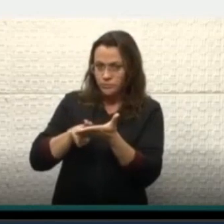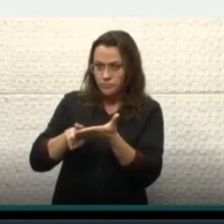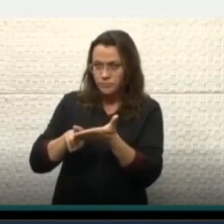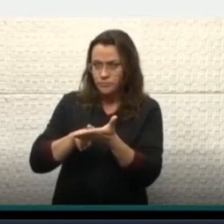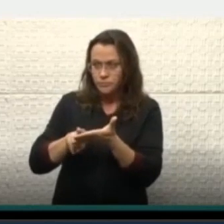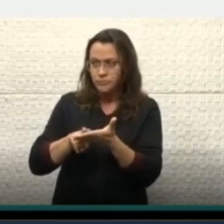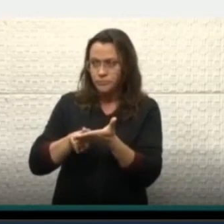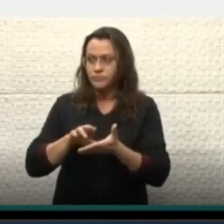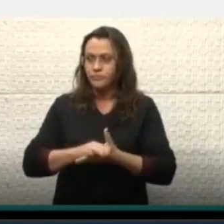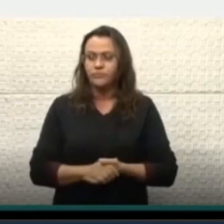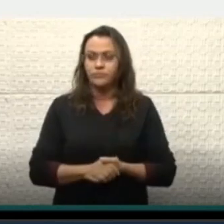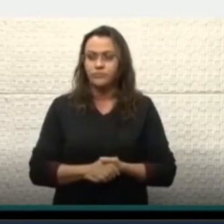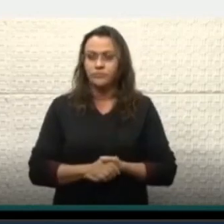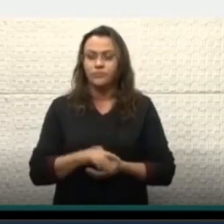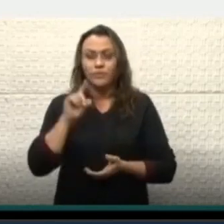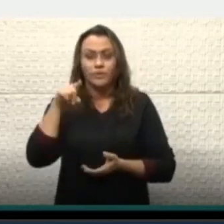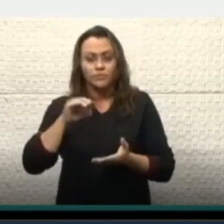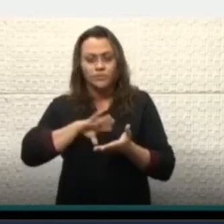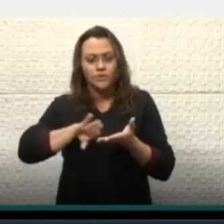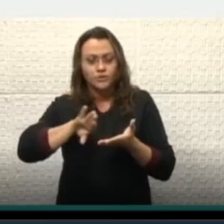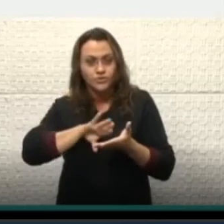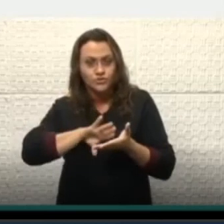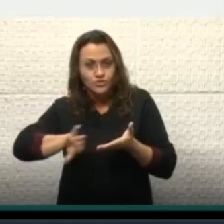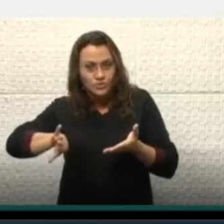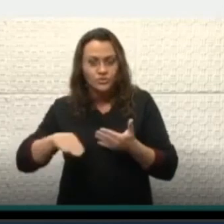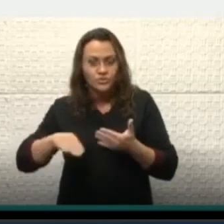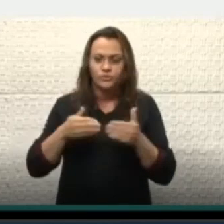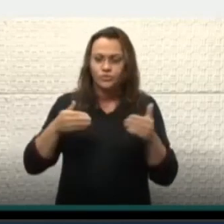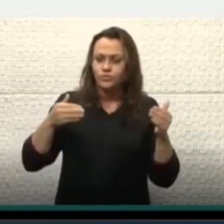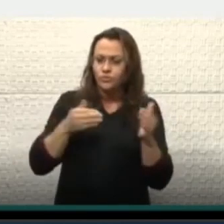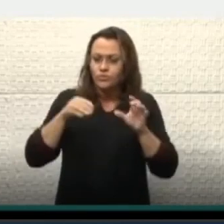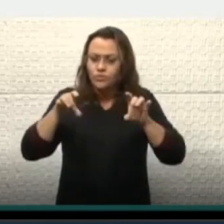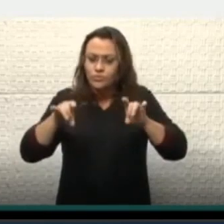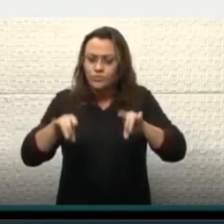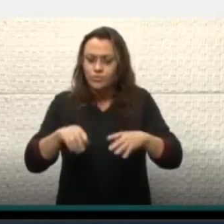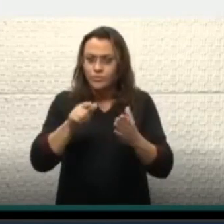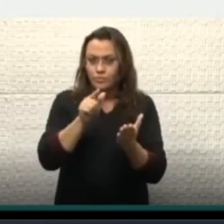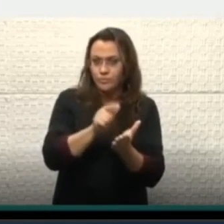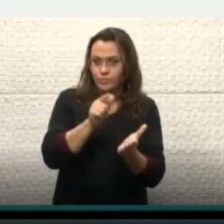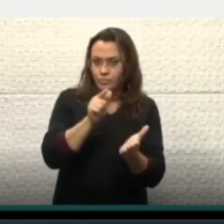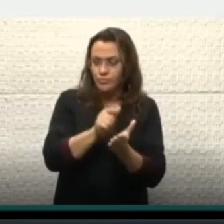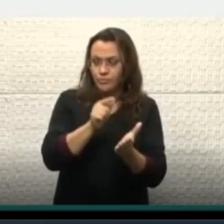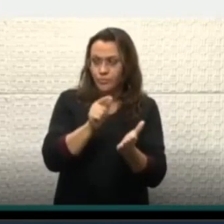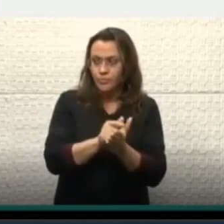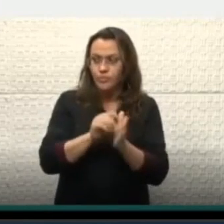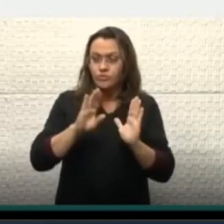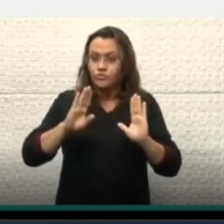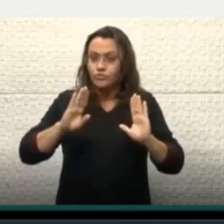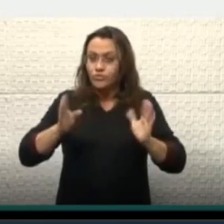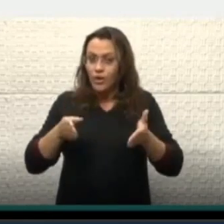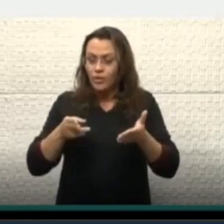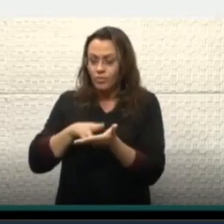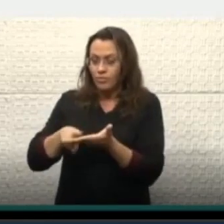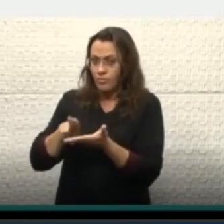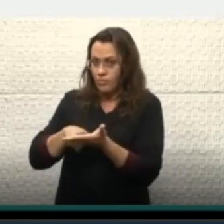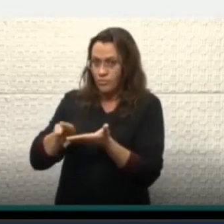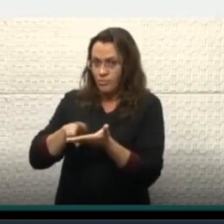fazer a preparação das lâminas, nós vamos retirar os resíduos de sobre o papel filtro direto para a